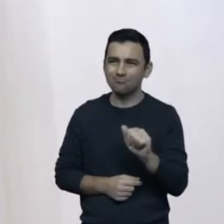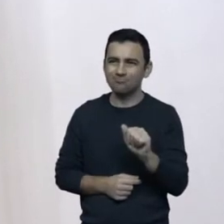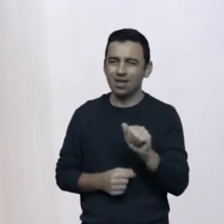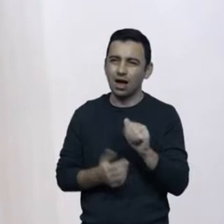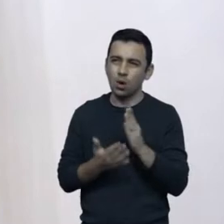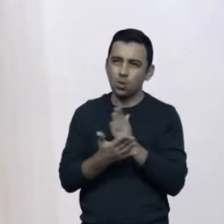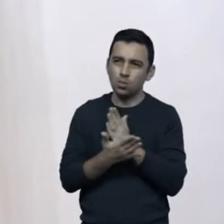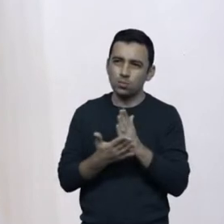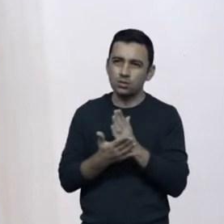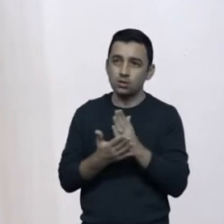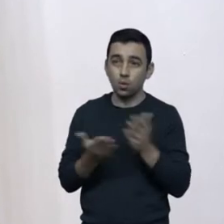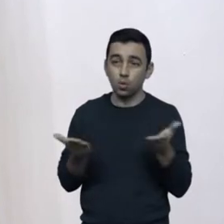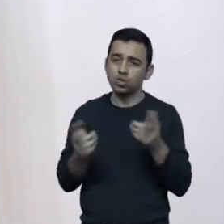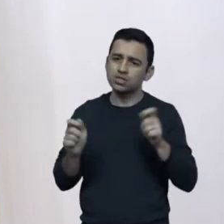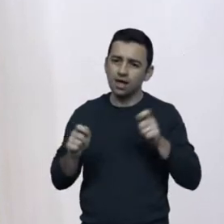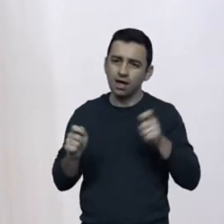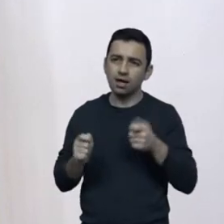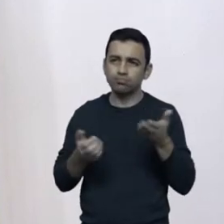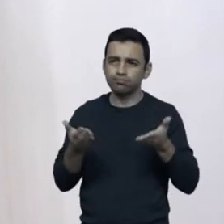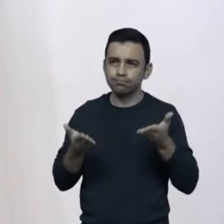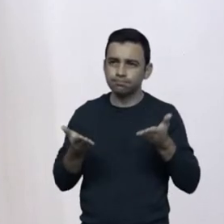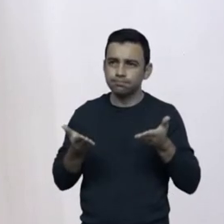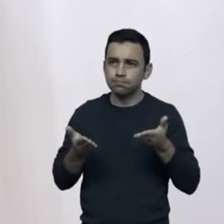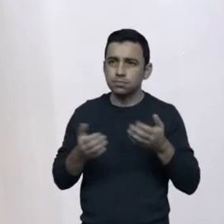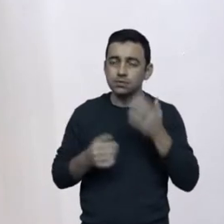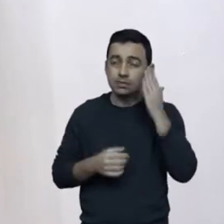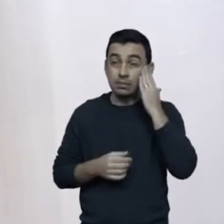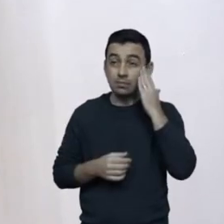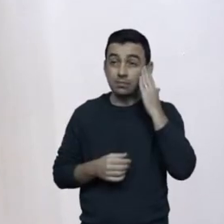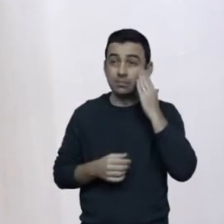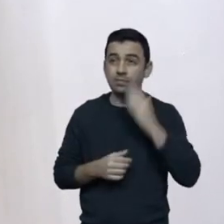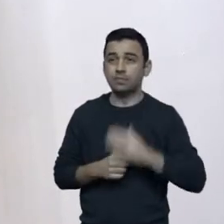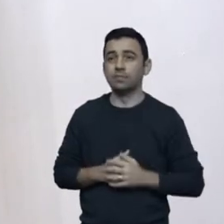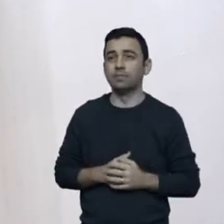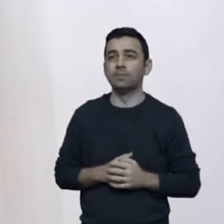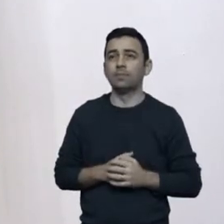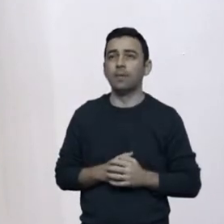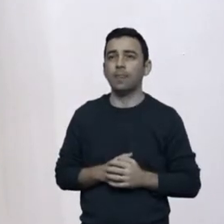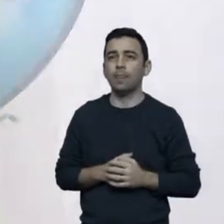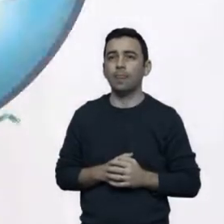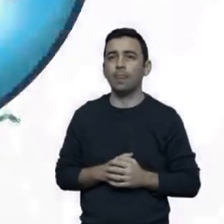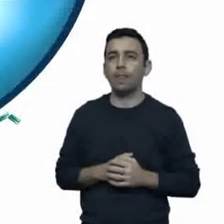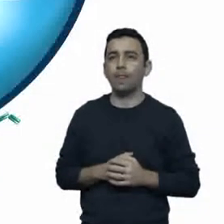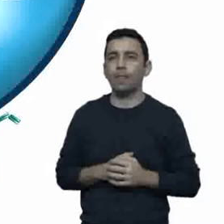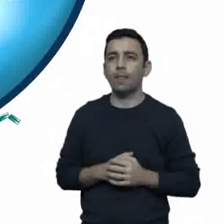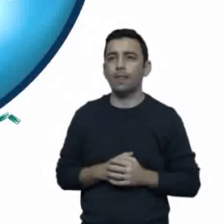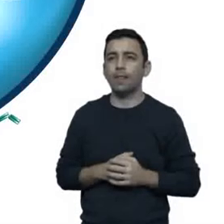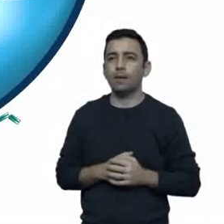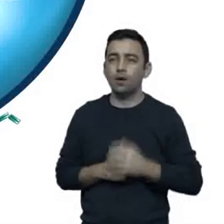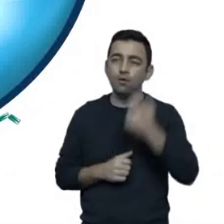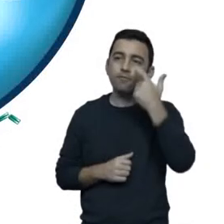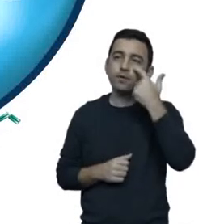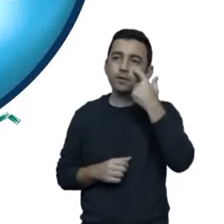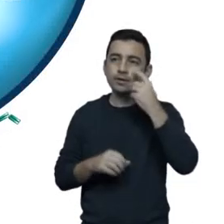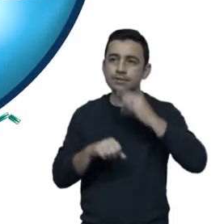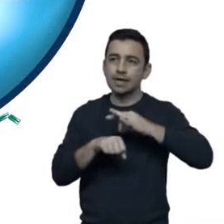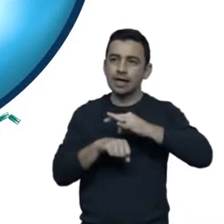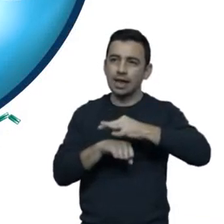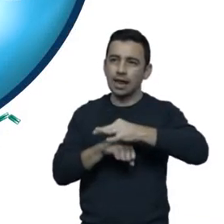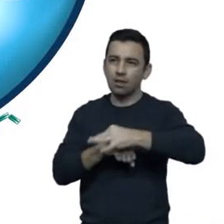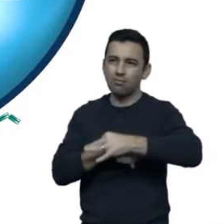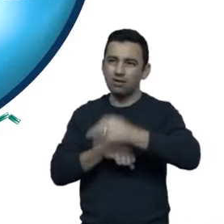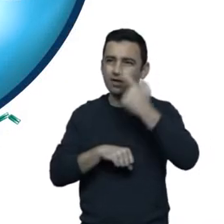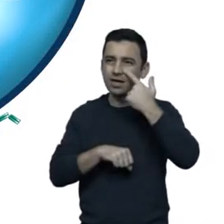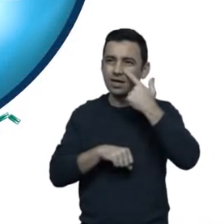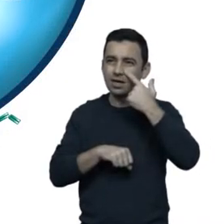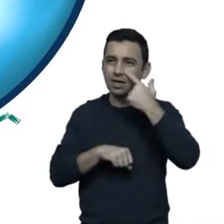conseguimos dosar, podemos passar. Né? Aqui a questão celular, essas toxinas se